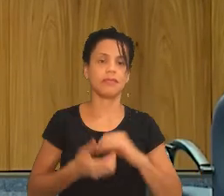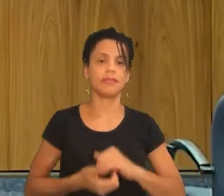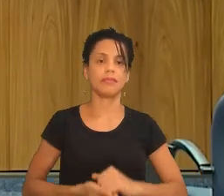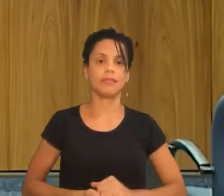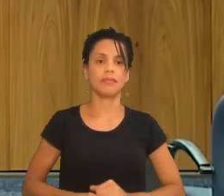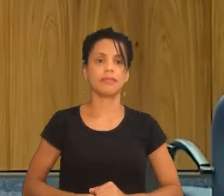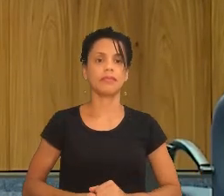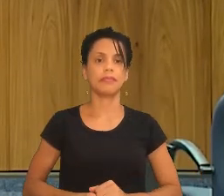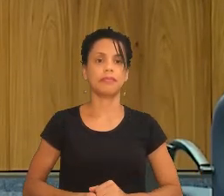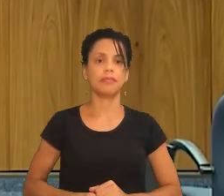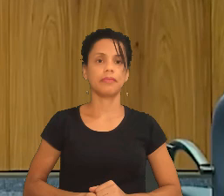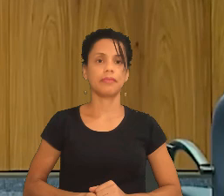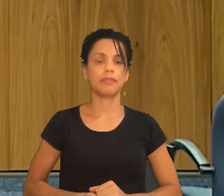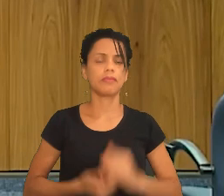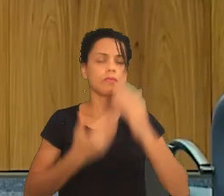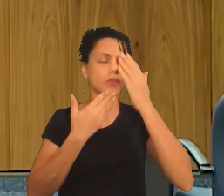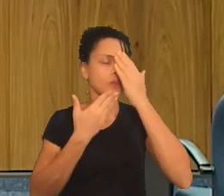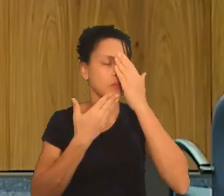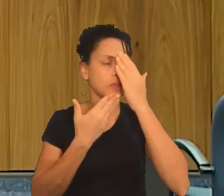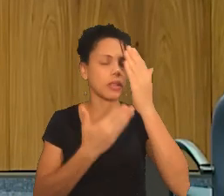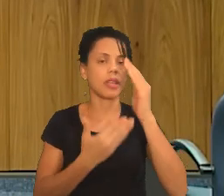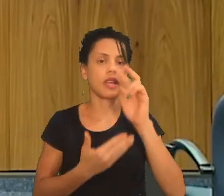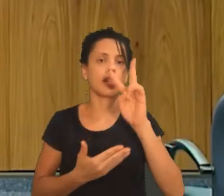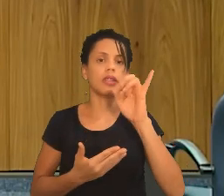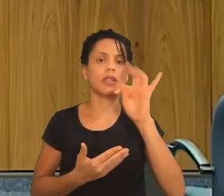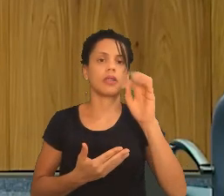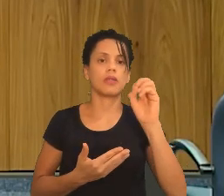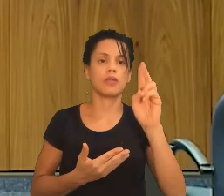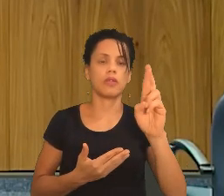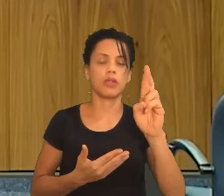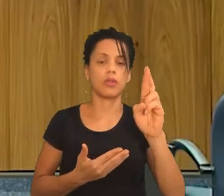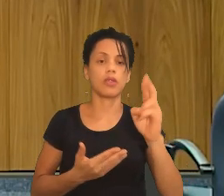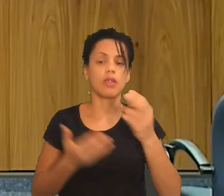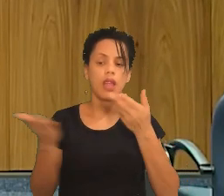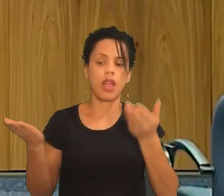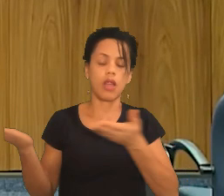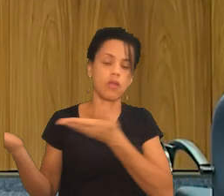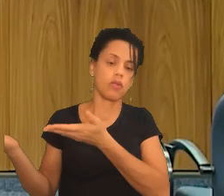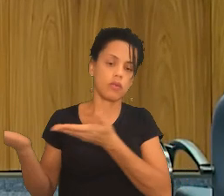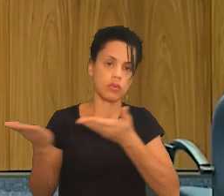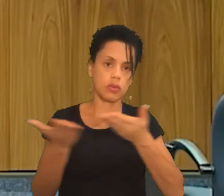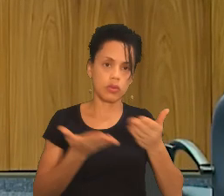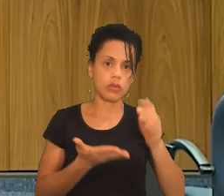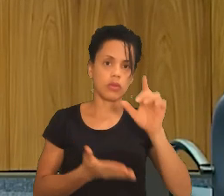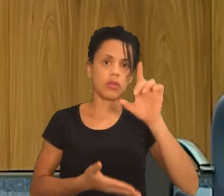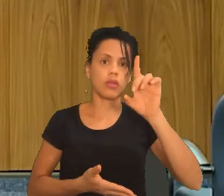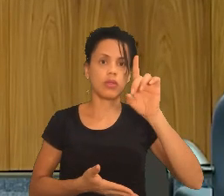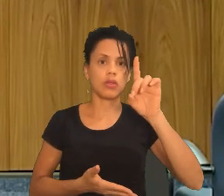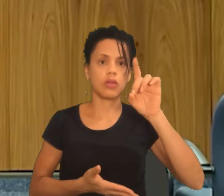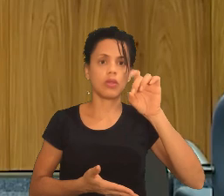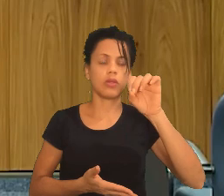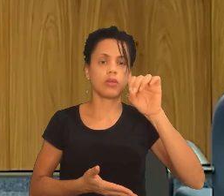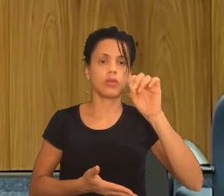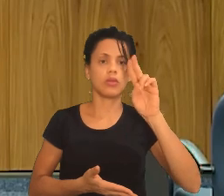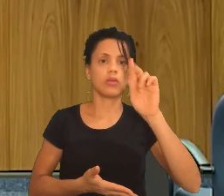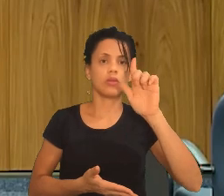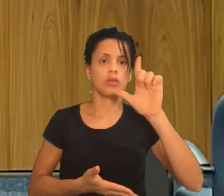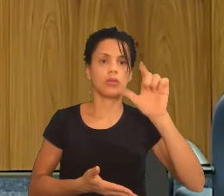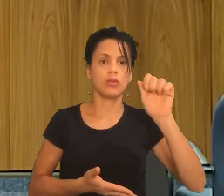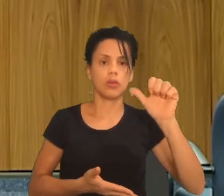Muito obrigada, Vitor. Eu vou passar agora a palavra para o Douglas Krenak. O Douglas